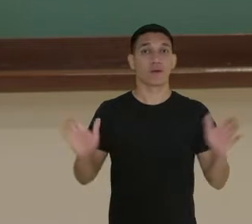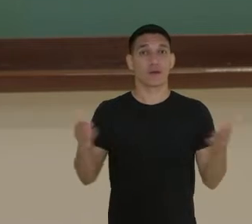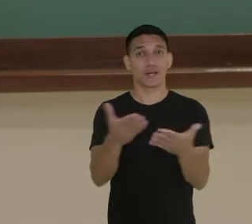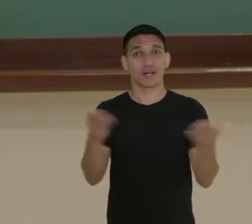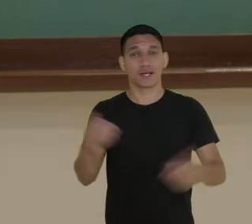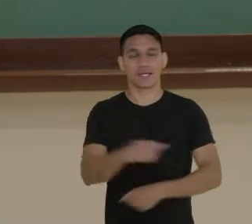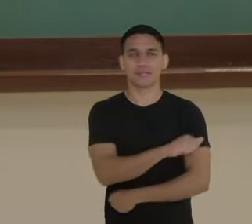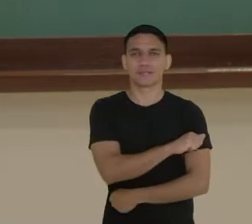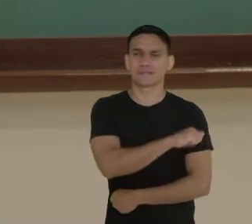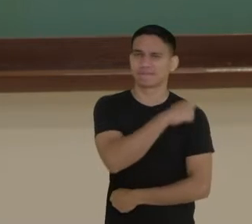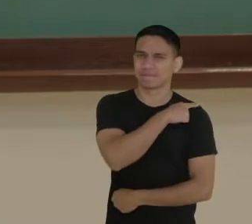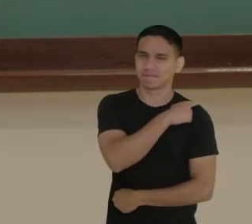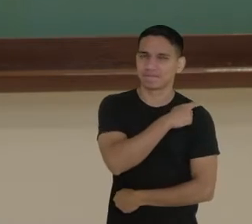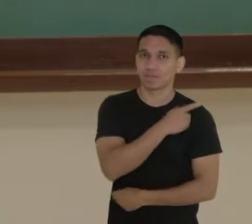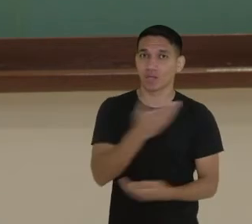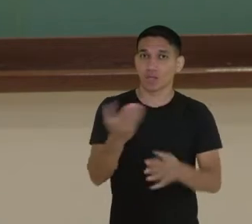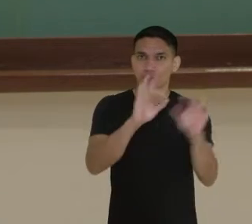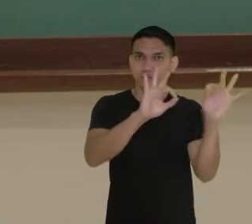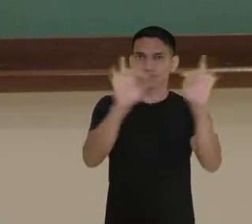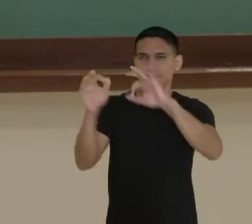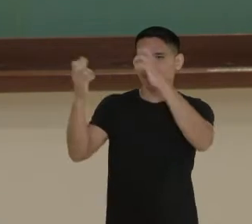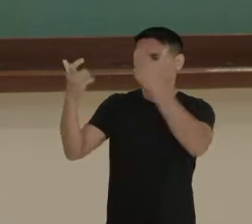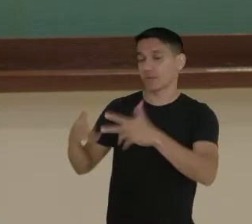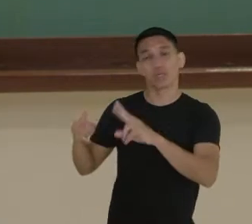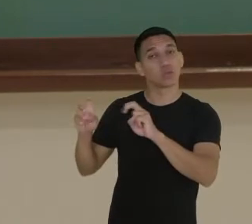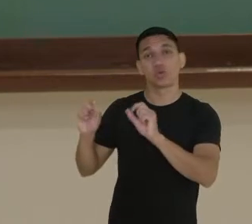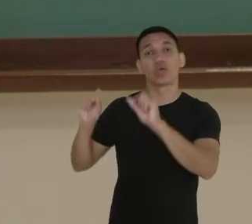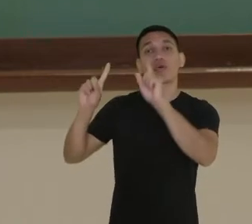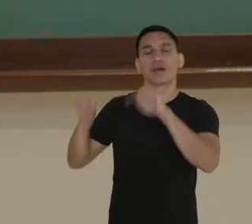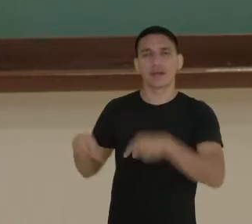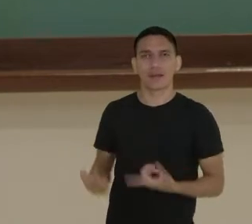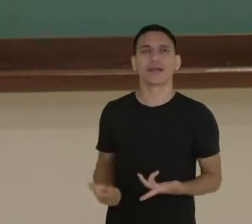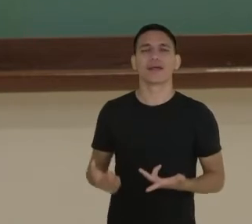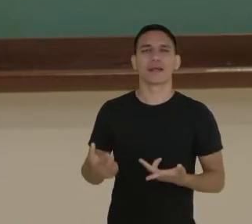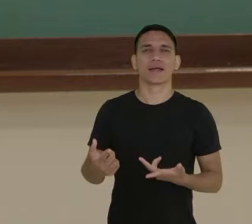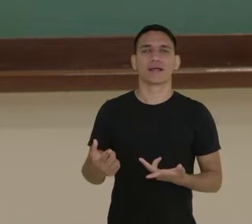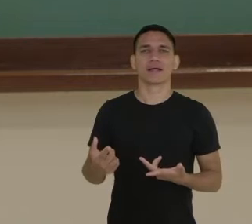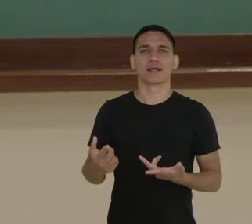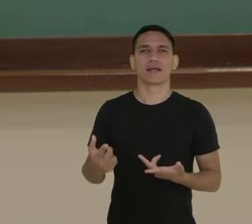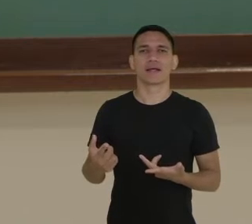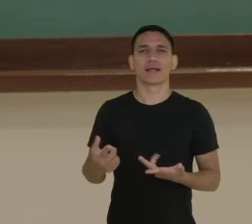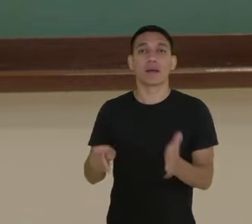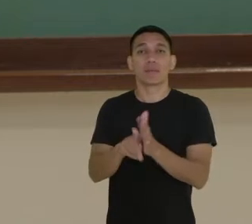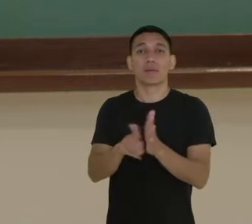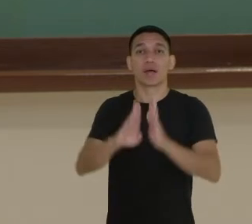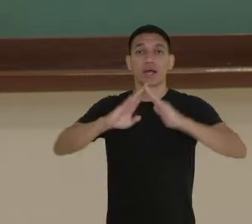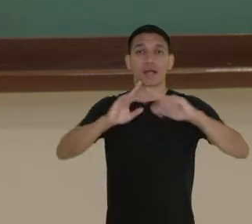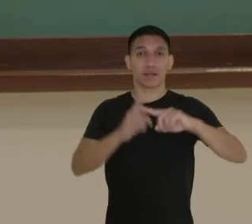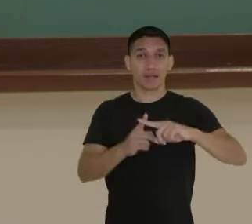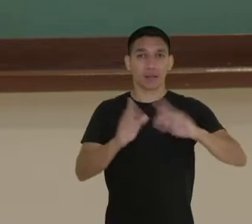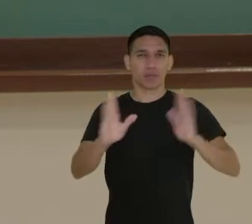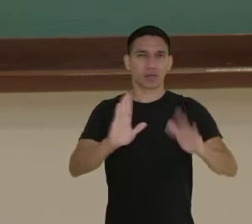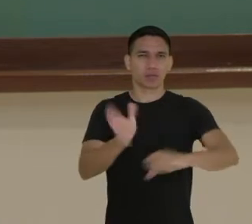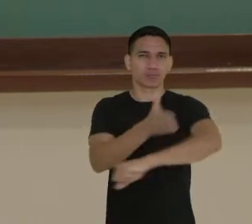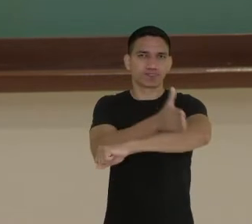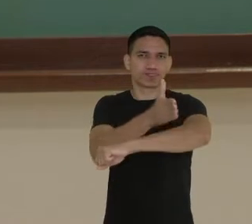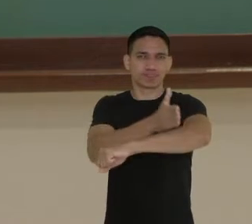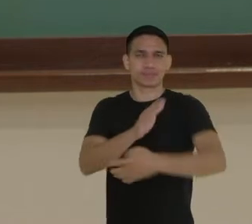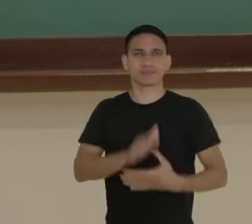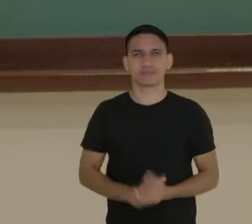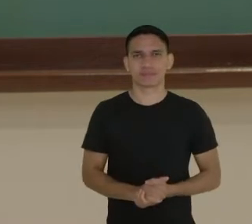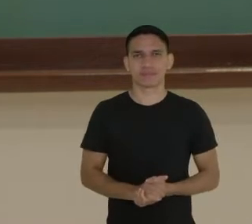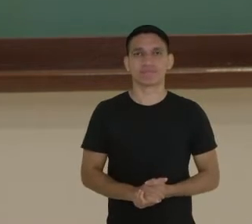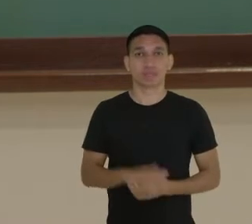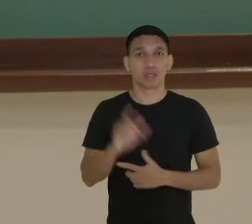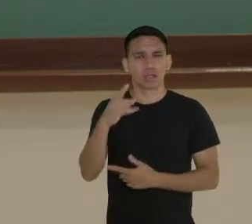Olá, estudantes da primeira série! Neste vídeo vamos falar sobre a Igreja Medieval e a gente